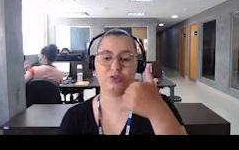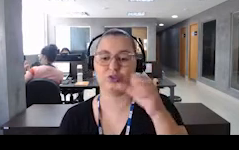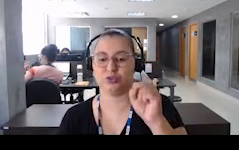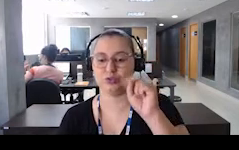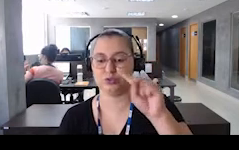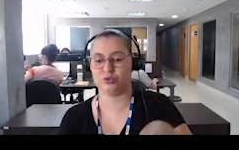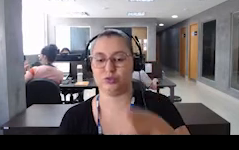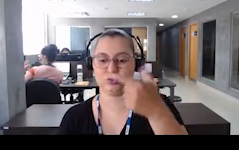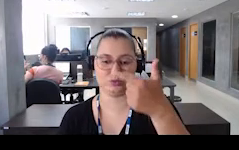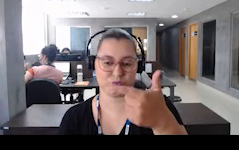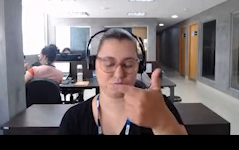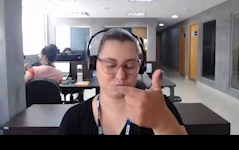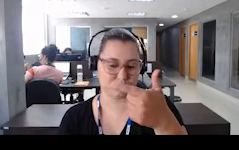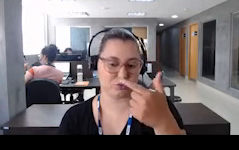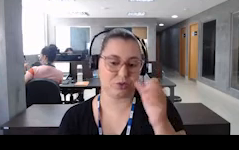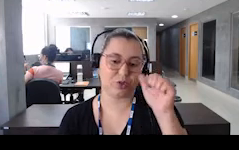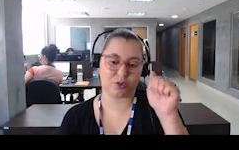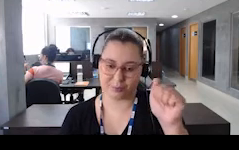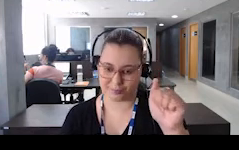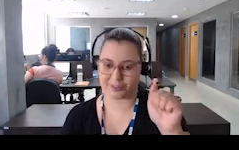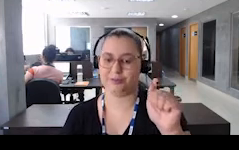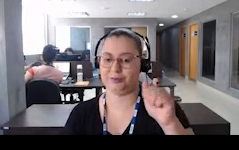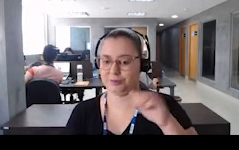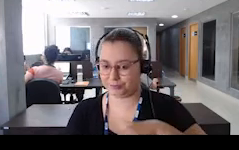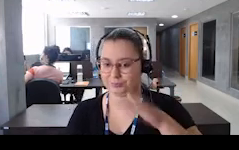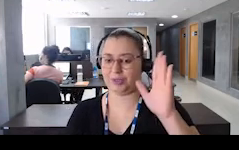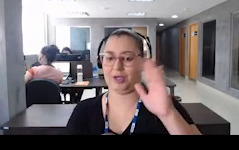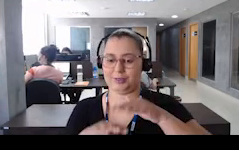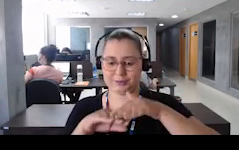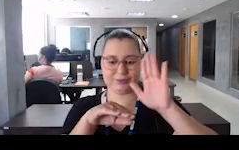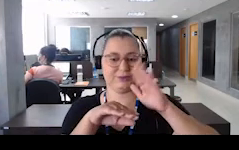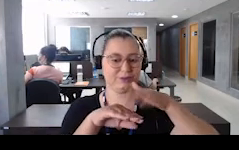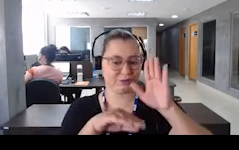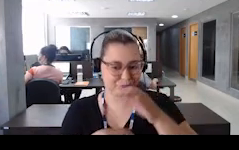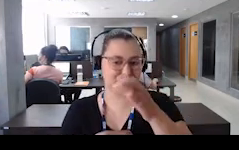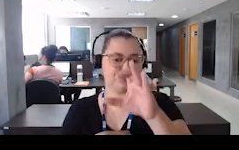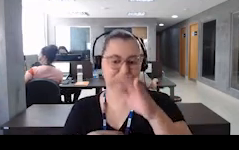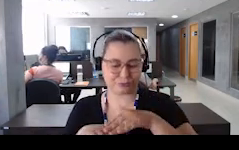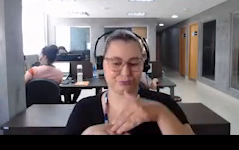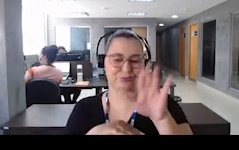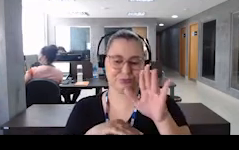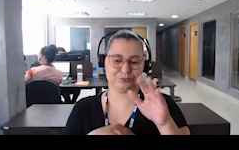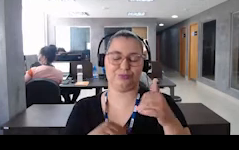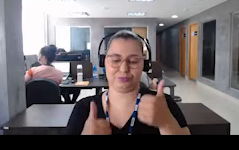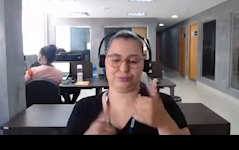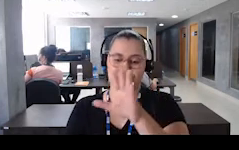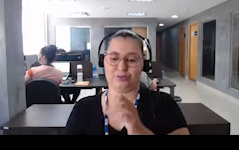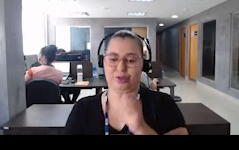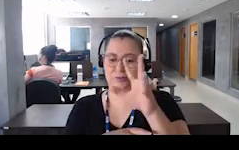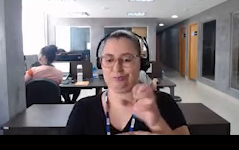de 18,2 ampere, né? Então, aqui a corrente total que essas 10 lâmpadas de 400 watts